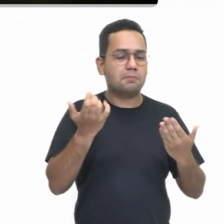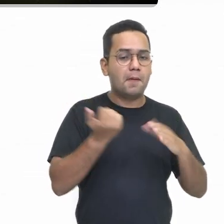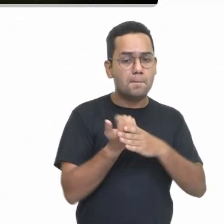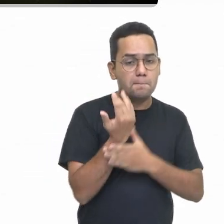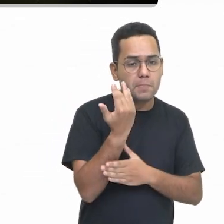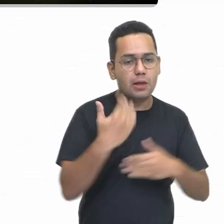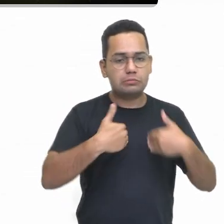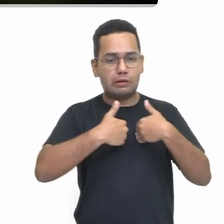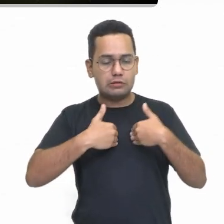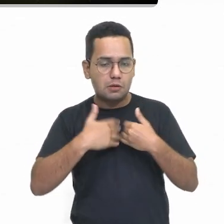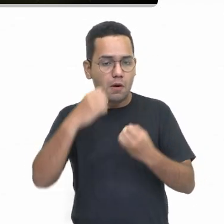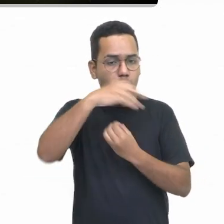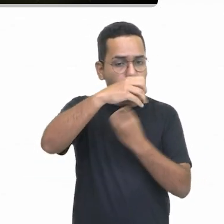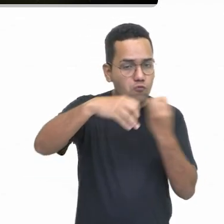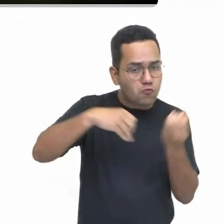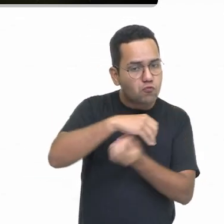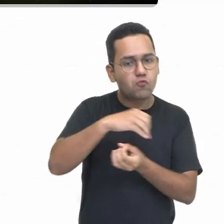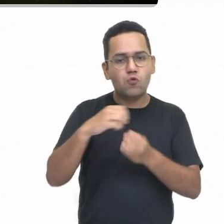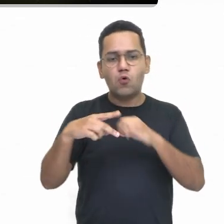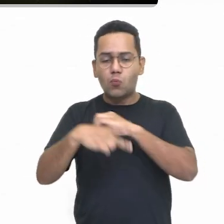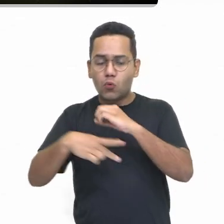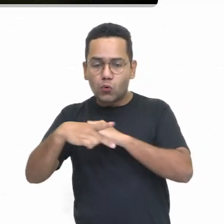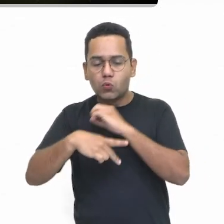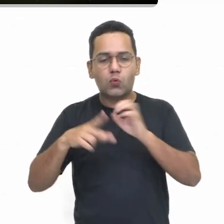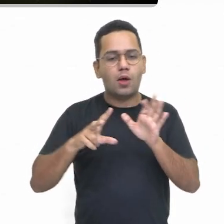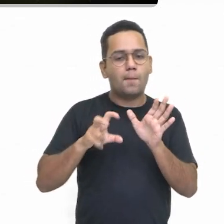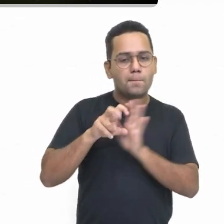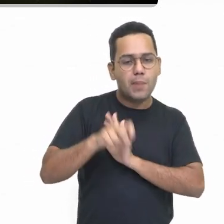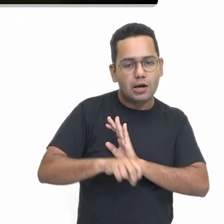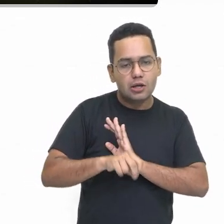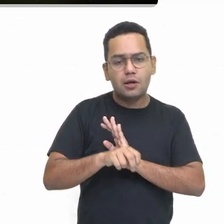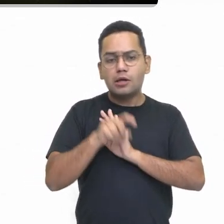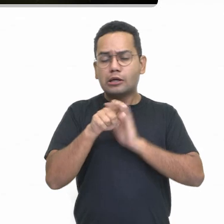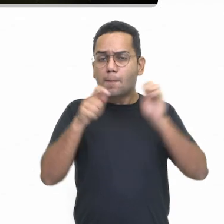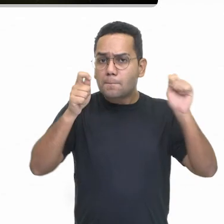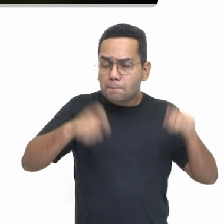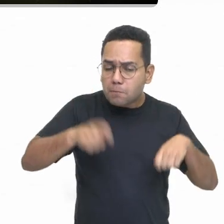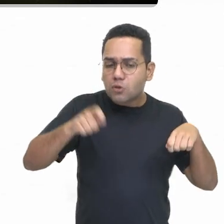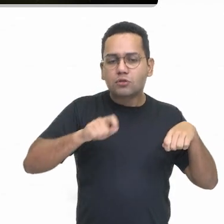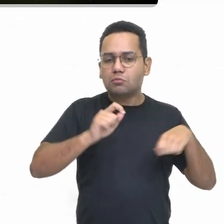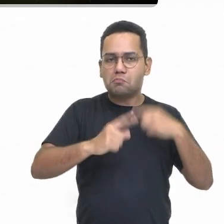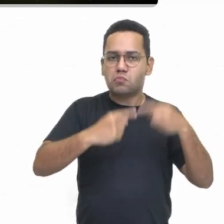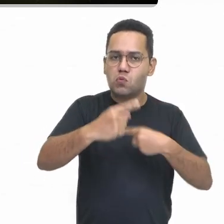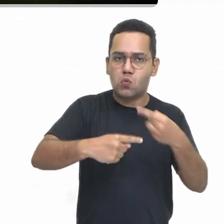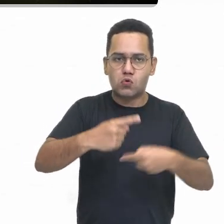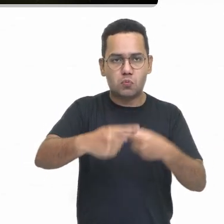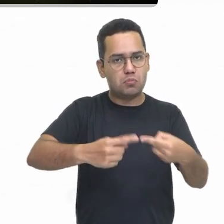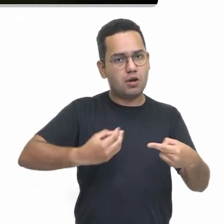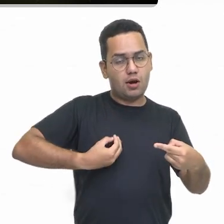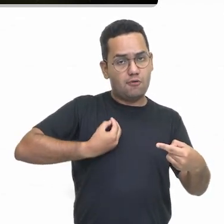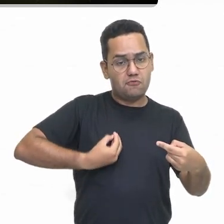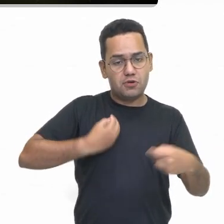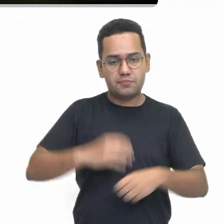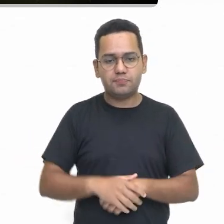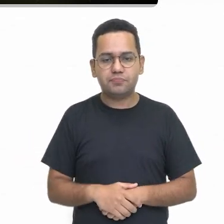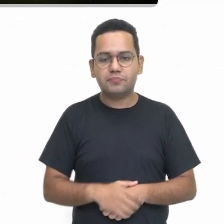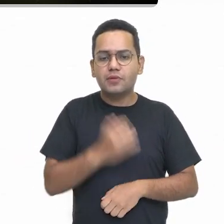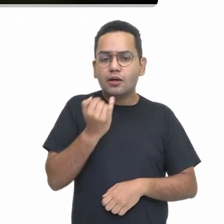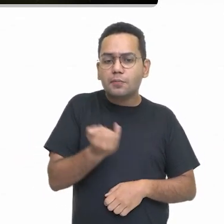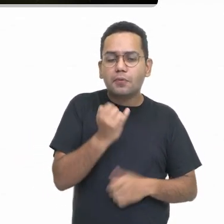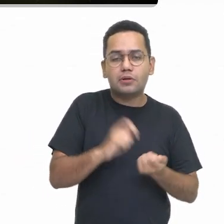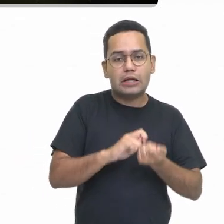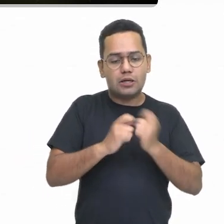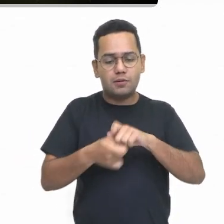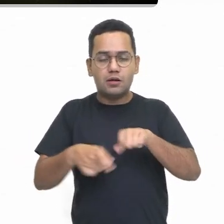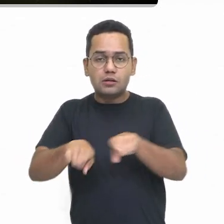bactéria e é capaz de sobreviver e se reproduzir a importância da adaptação e da